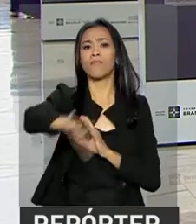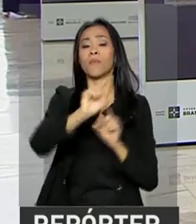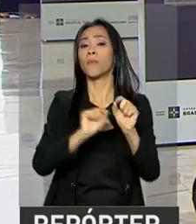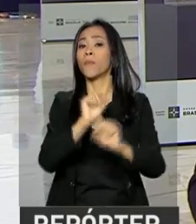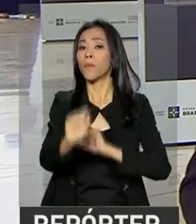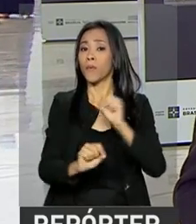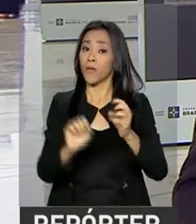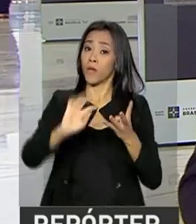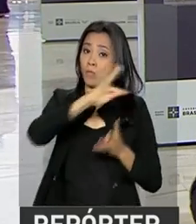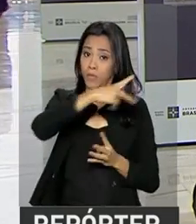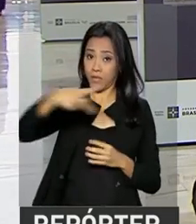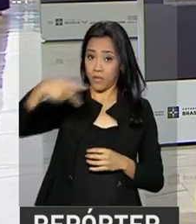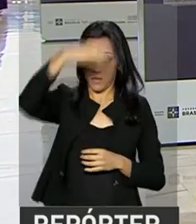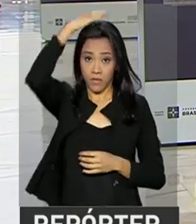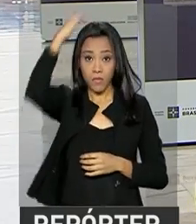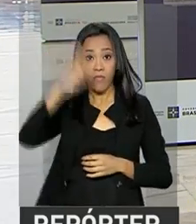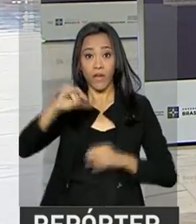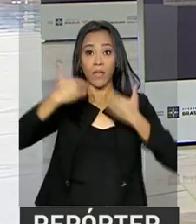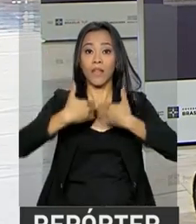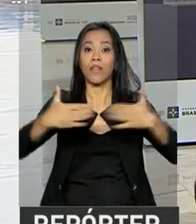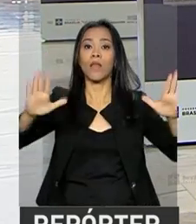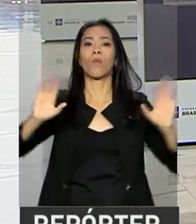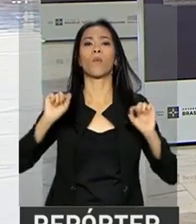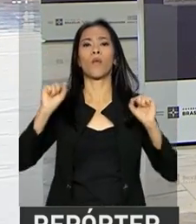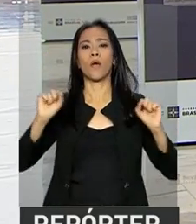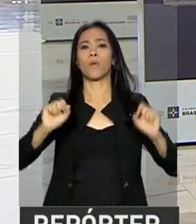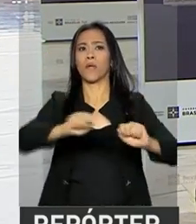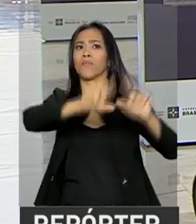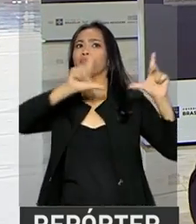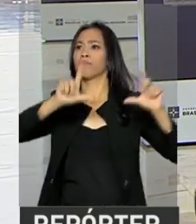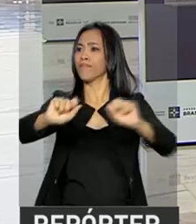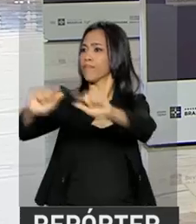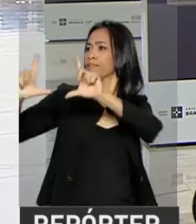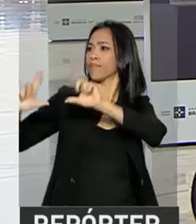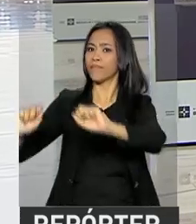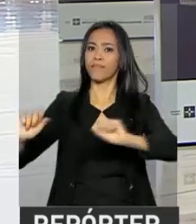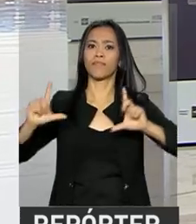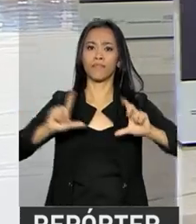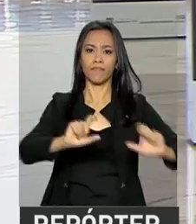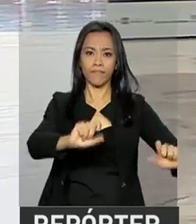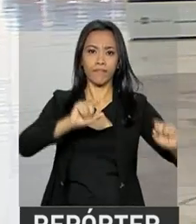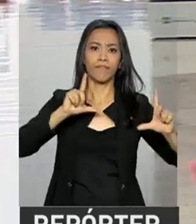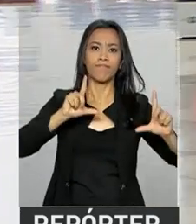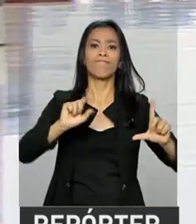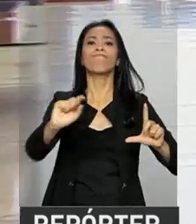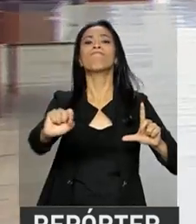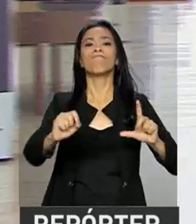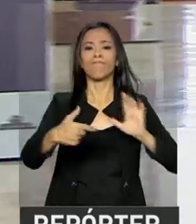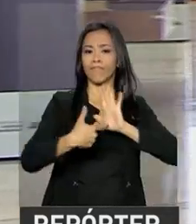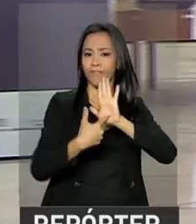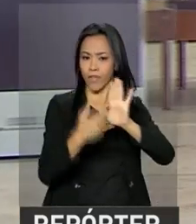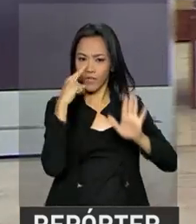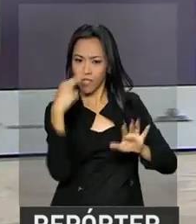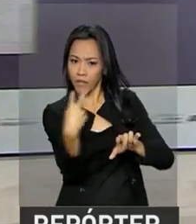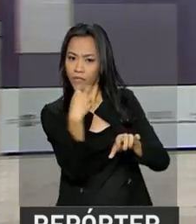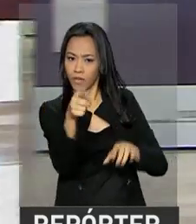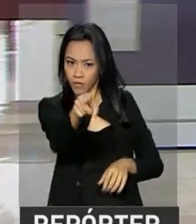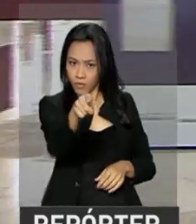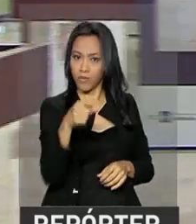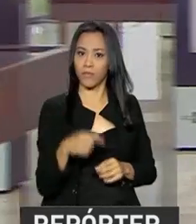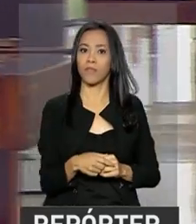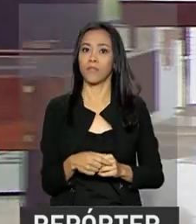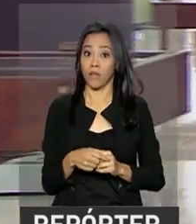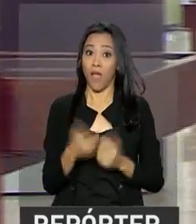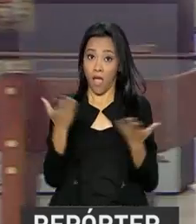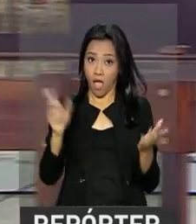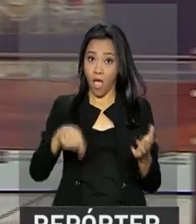Michel Temer ele vai inaugurar a amostra brasiles a Brasília essa amostra essa exposição bem aqui atrás de mim de onde eu